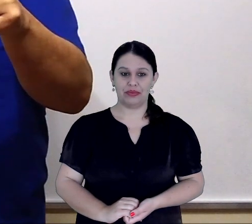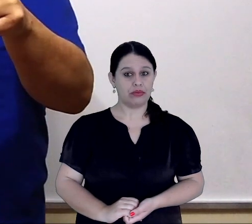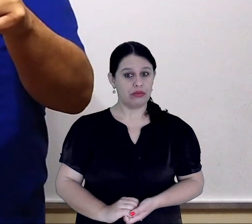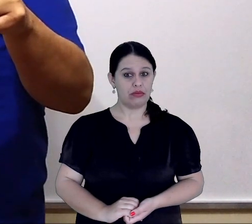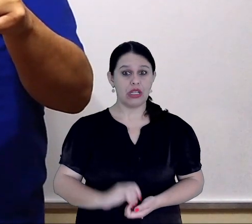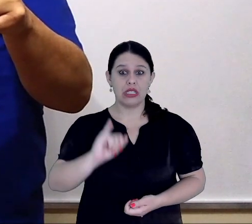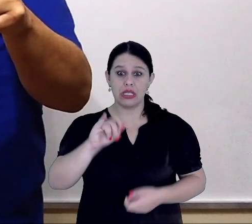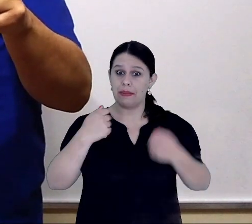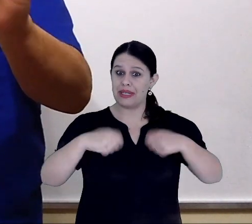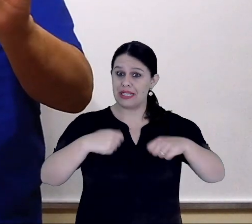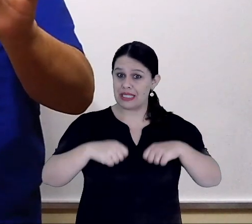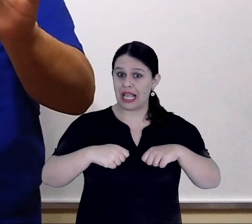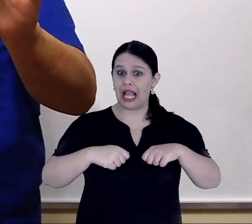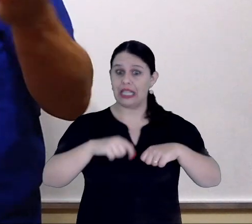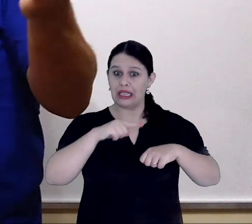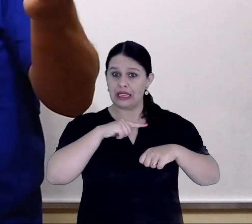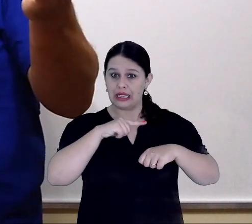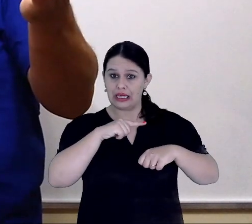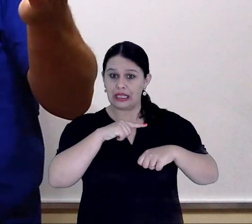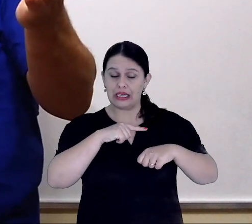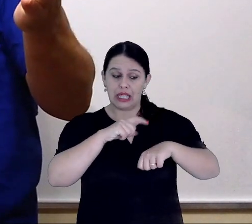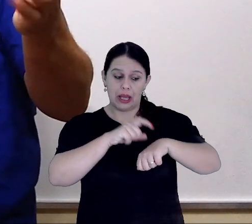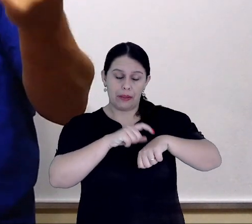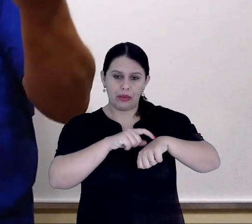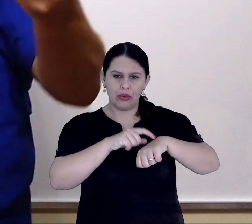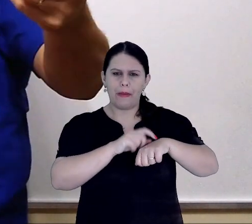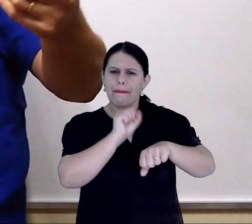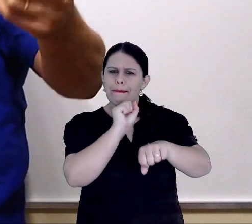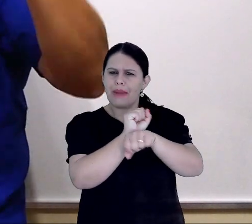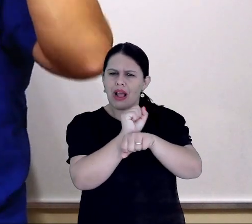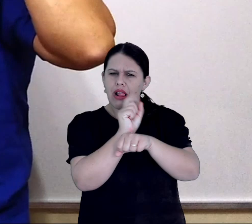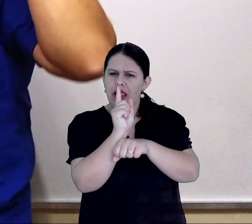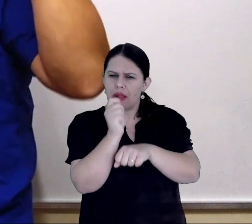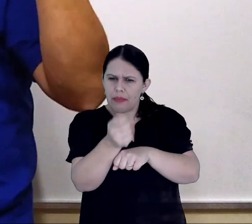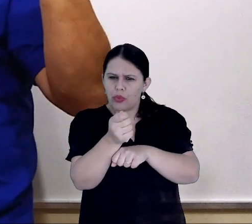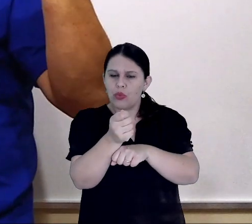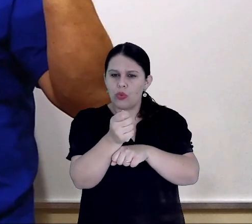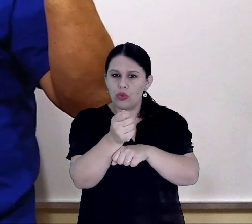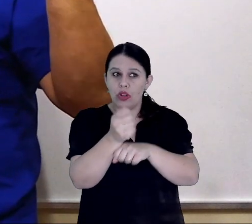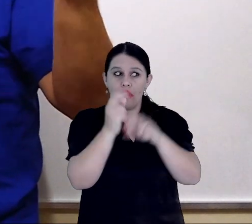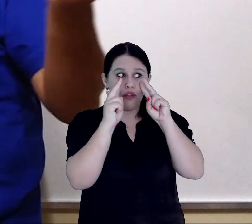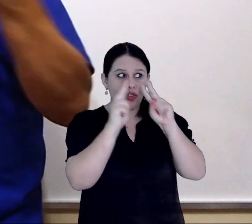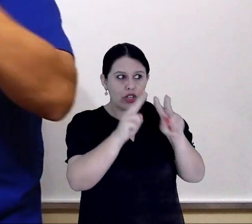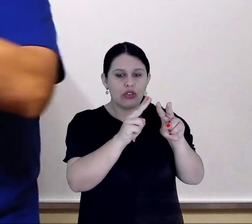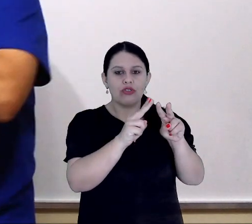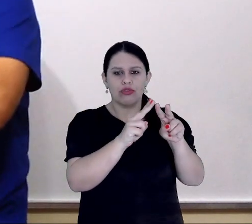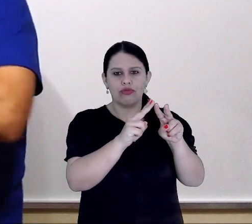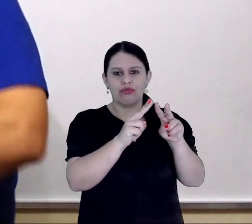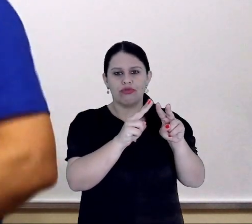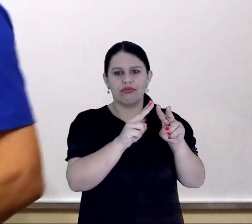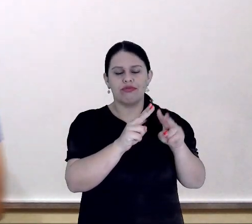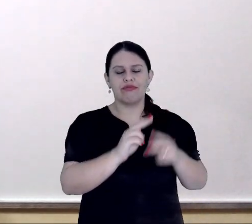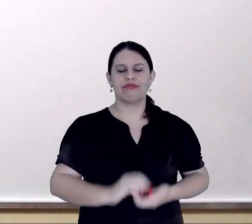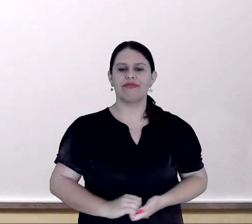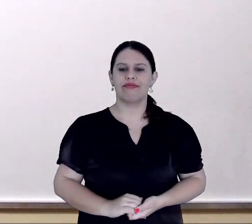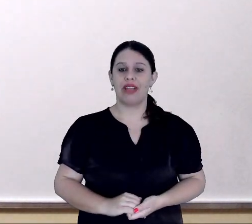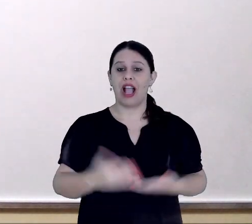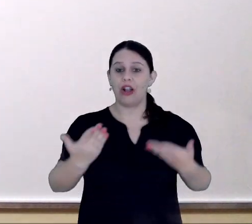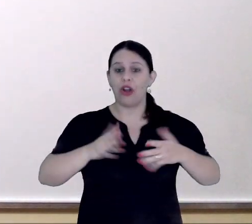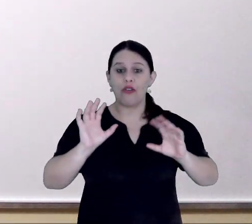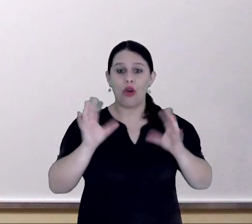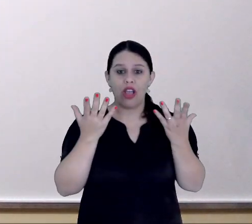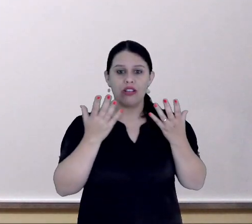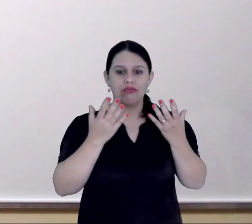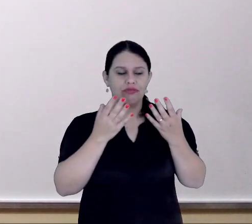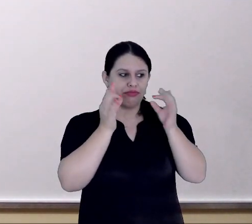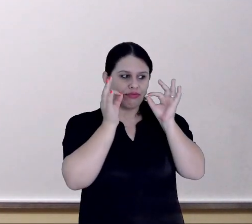Se você precisar de mais tempo para ler, pausa o vídeo e lê com calma, beleza? Eu, como estou com o exercício aqui na cabeça, já vou resolver.